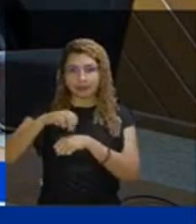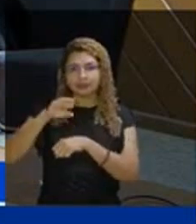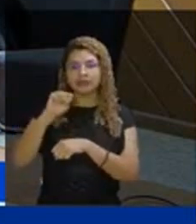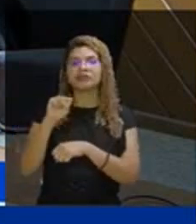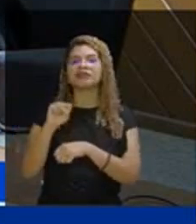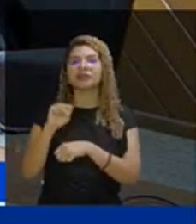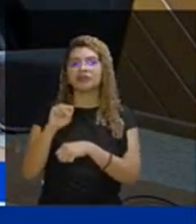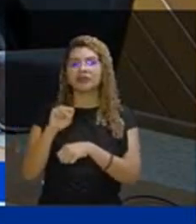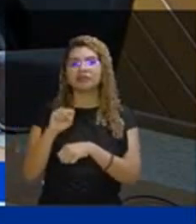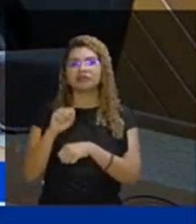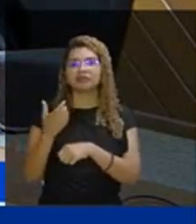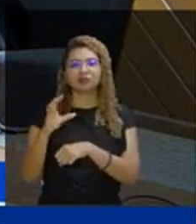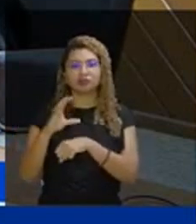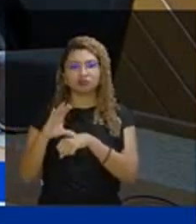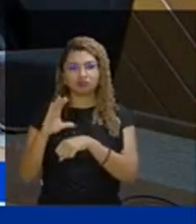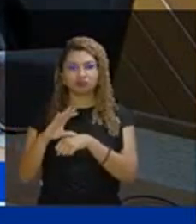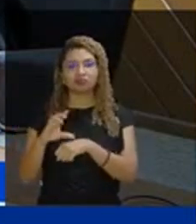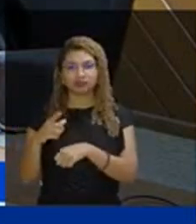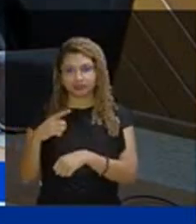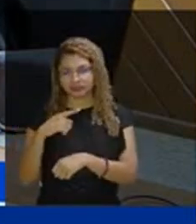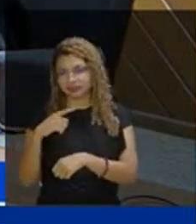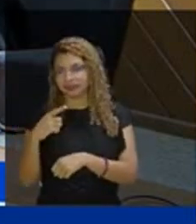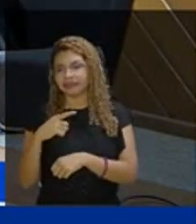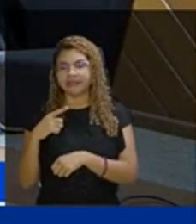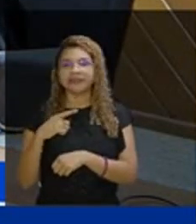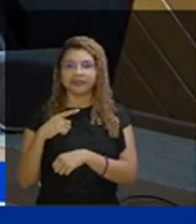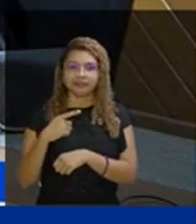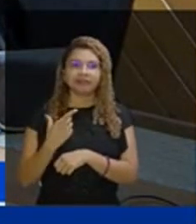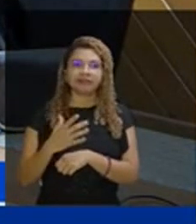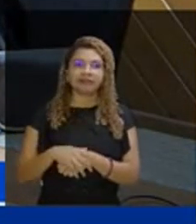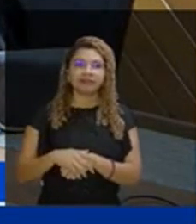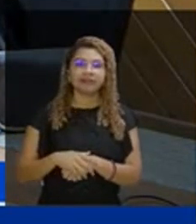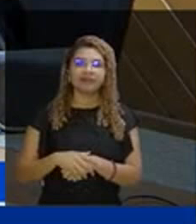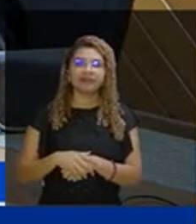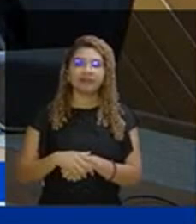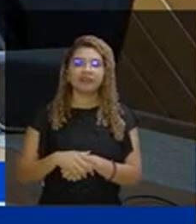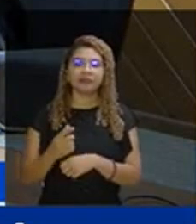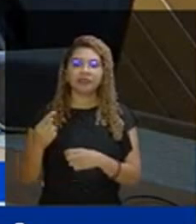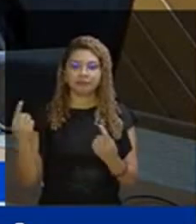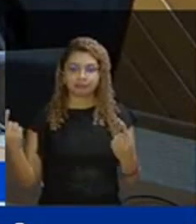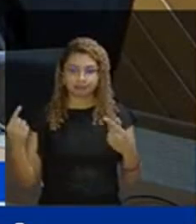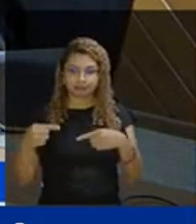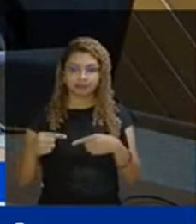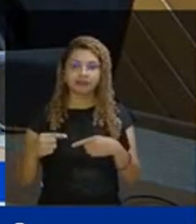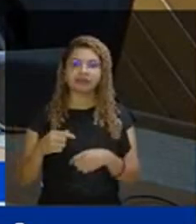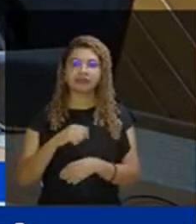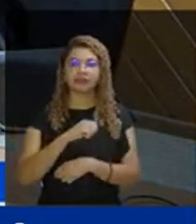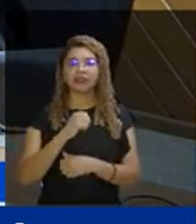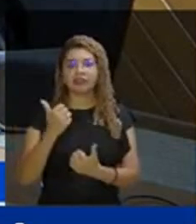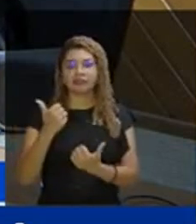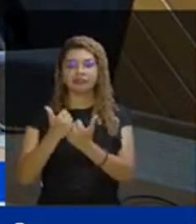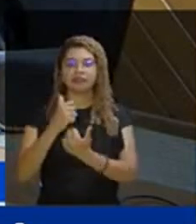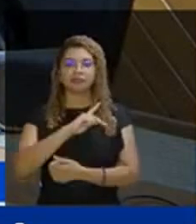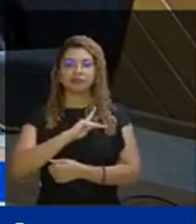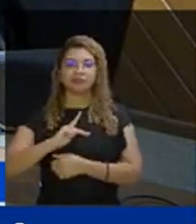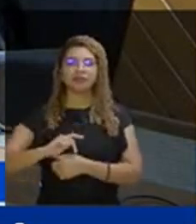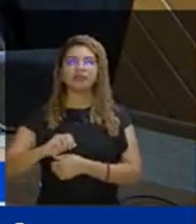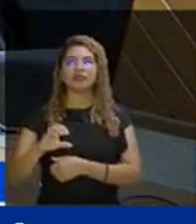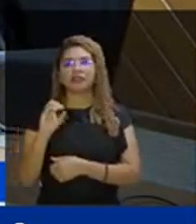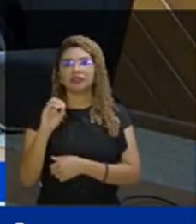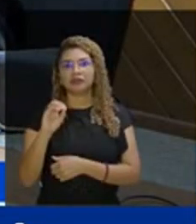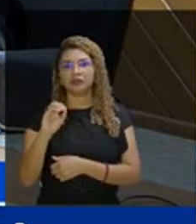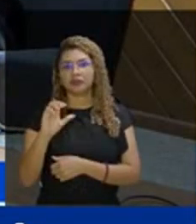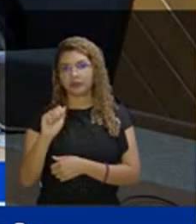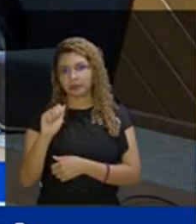bem lembrou, né, a concorrência como vice-presidente a seccional da Ordem. Desejo